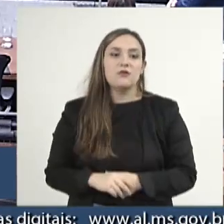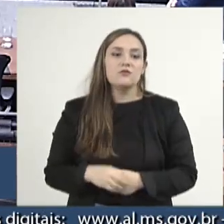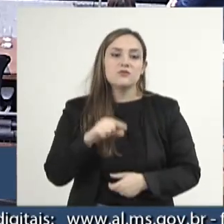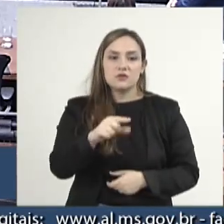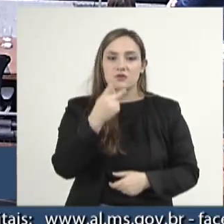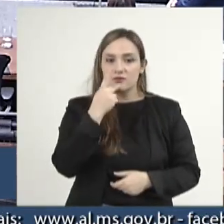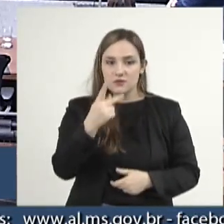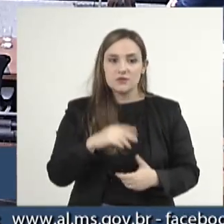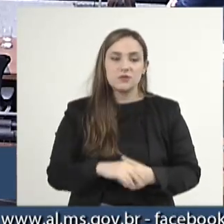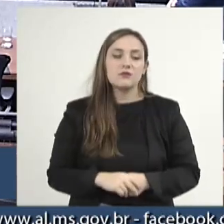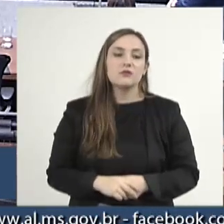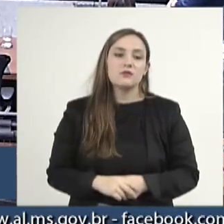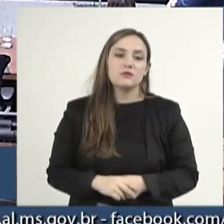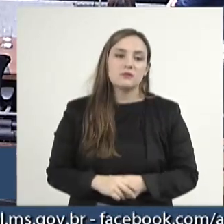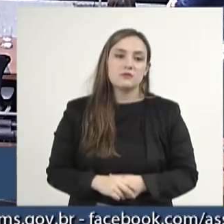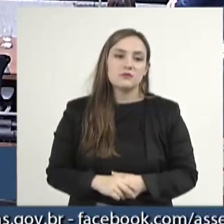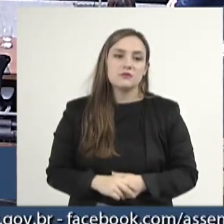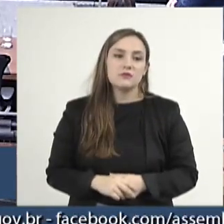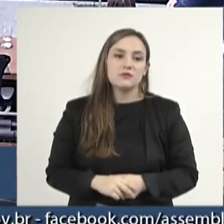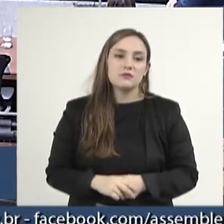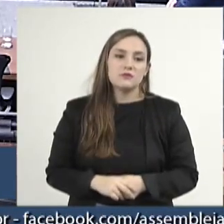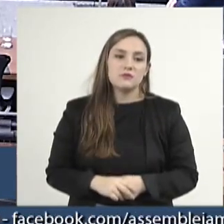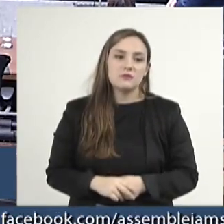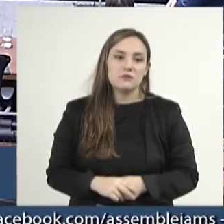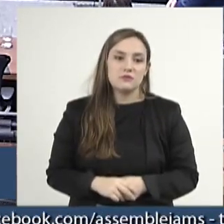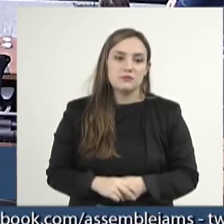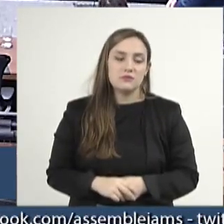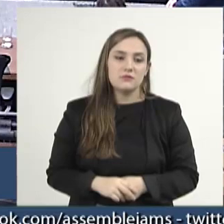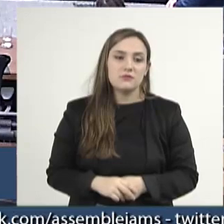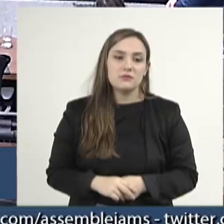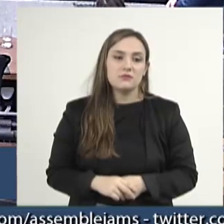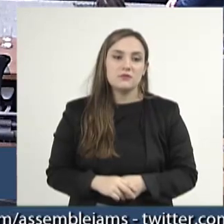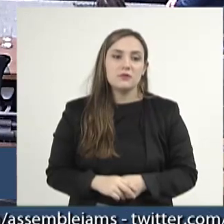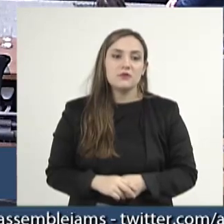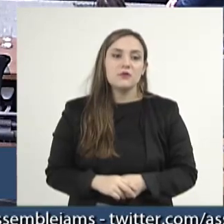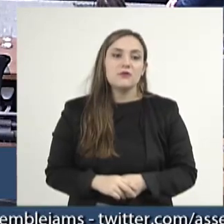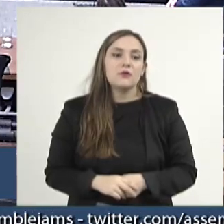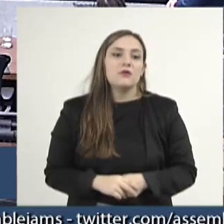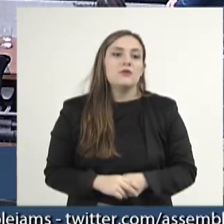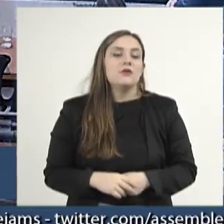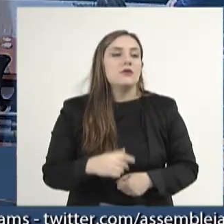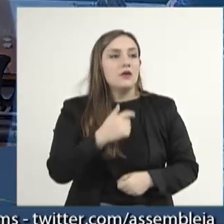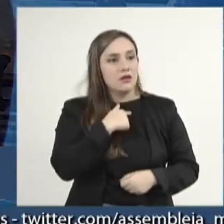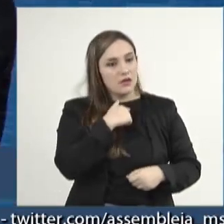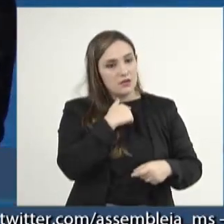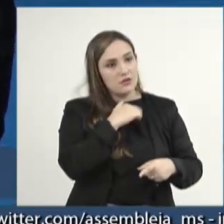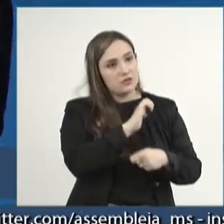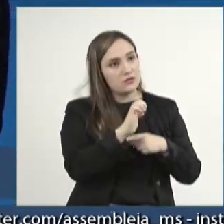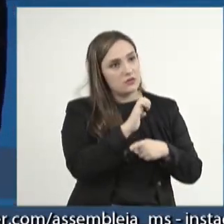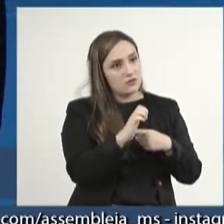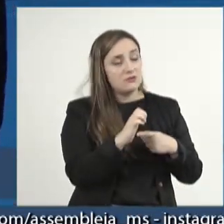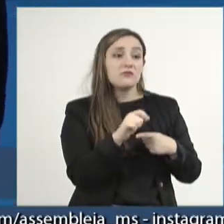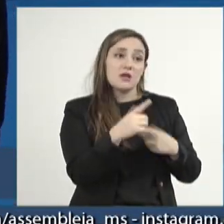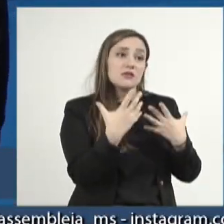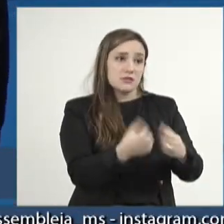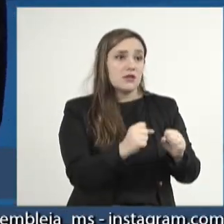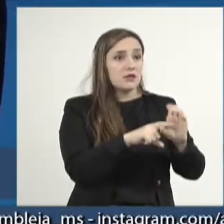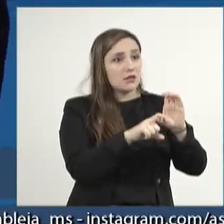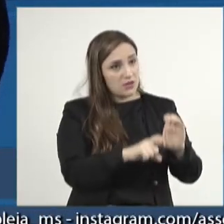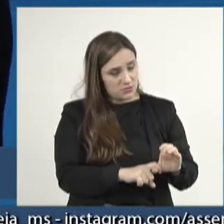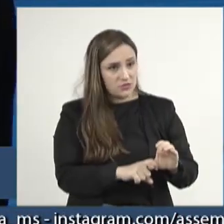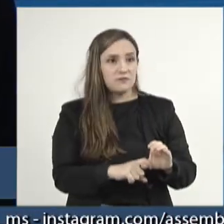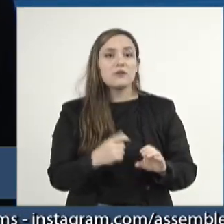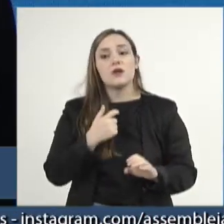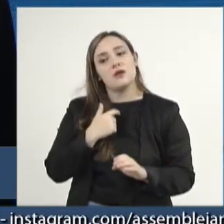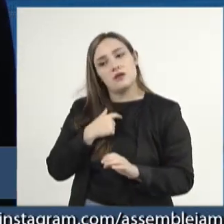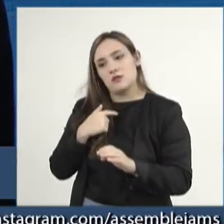Excelência concorda no Estado contrair dívidas, e eu sou contrário, já expus. Mas o senhor falou questões